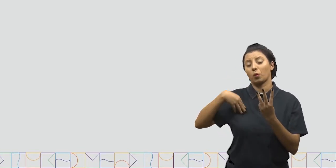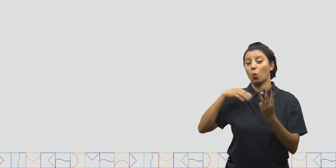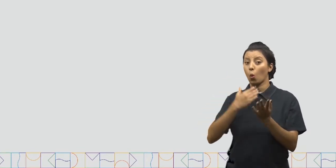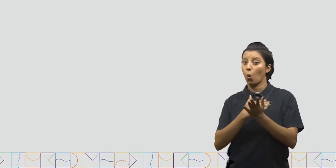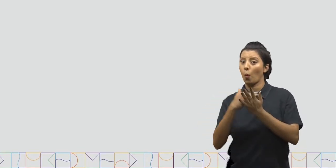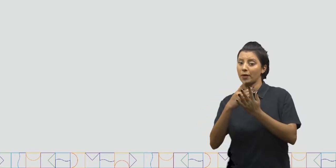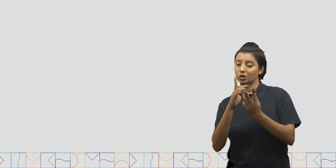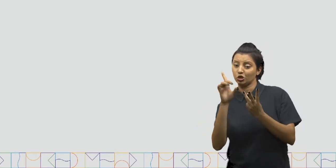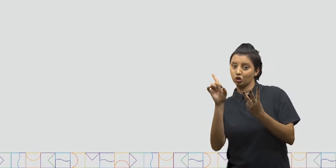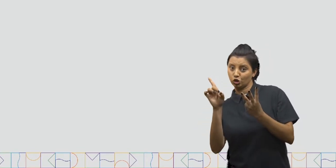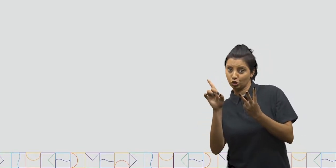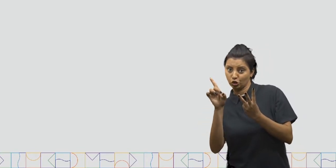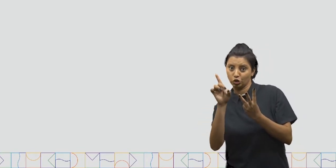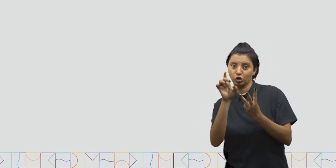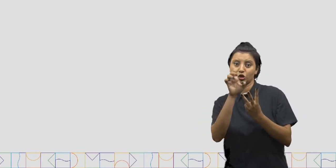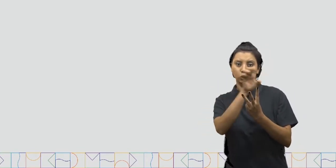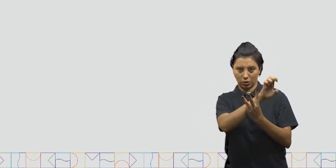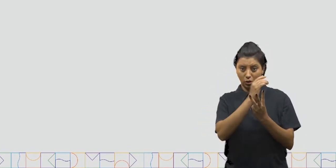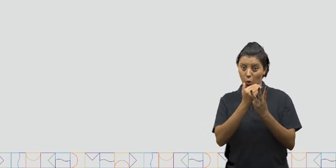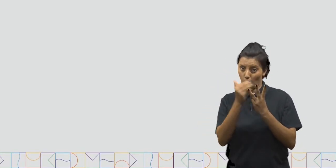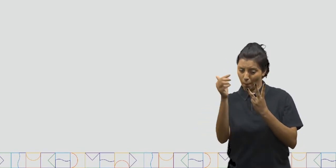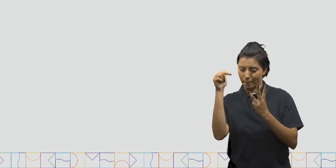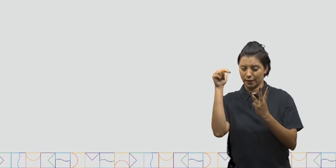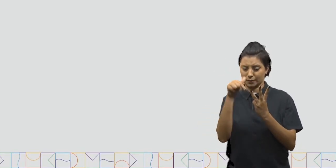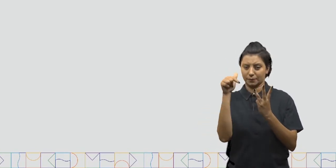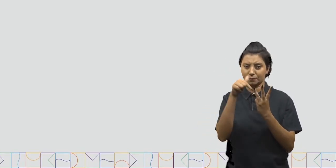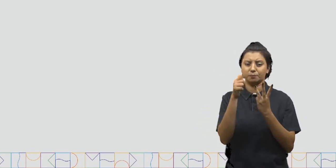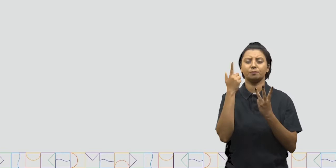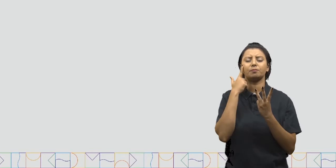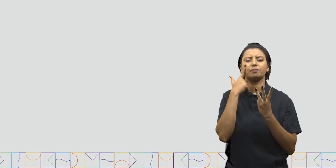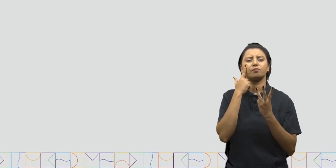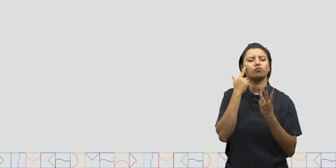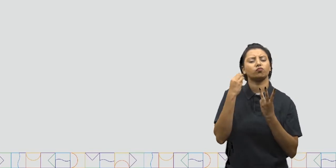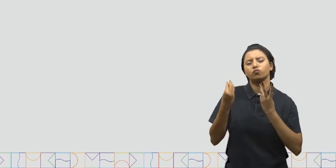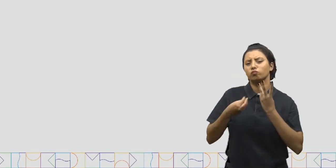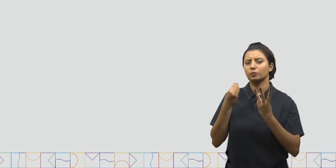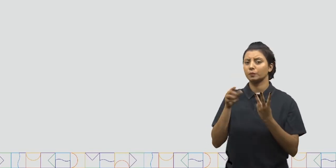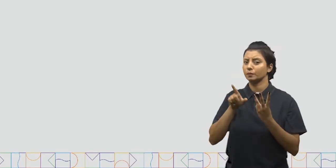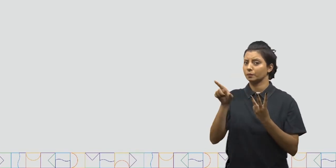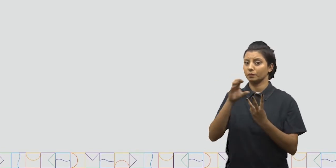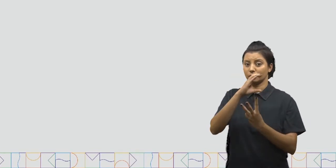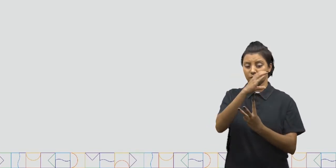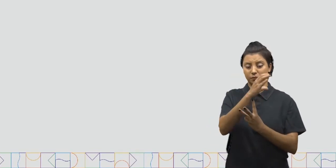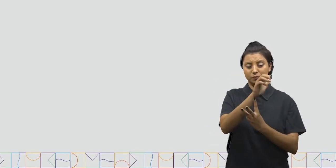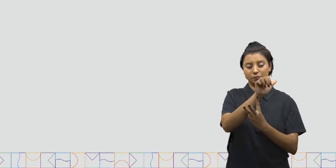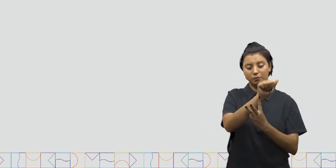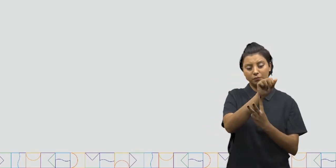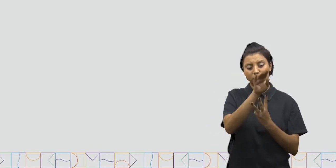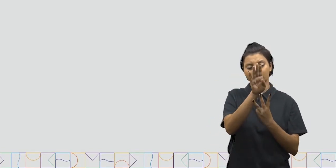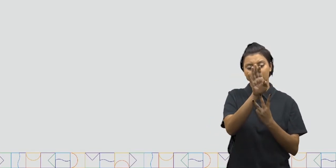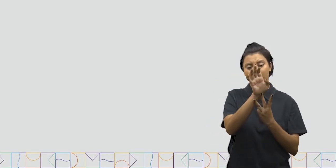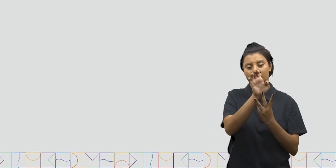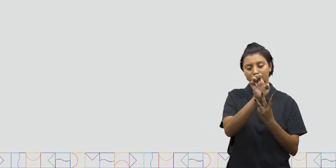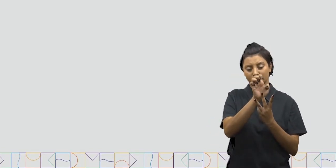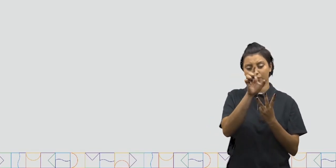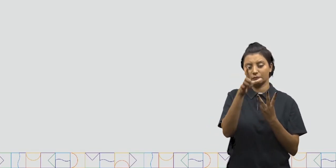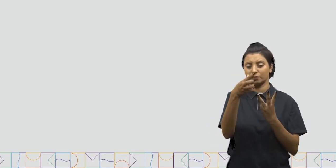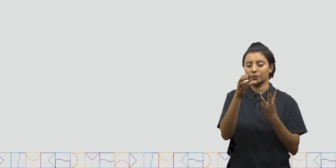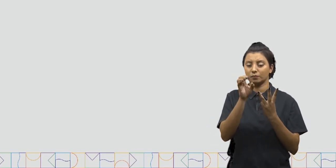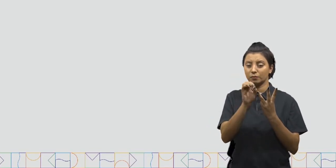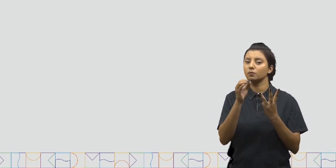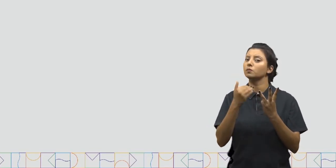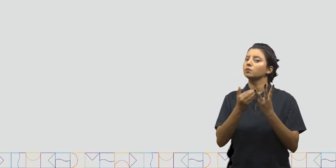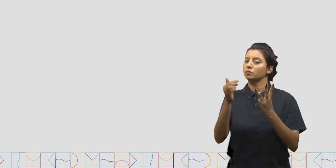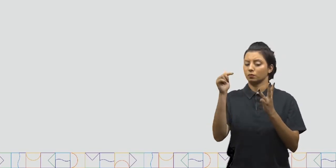direita para a esquerda, ok? Vamos verificar as posições das sílabas da palavra cabelo. E por